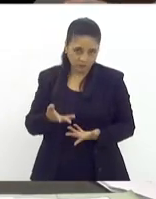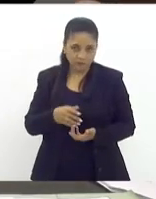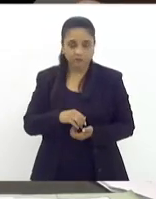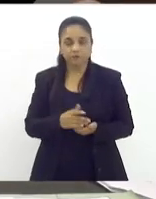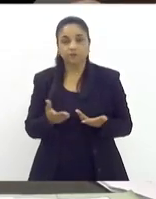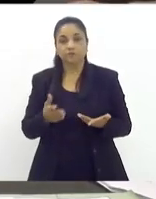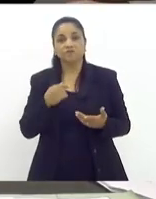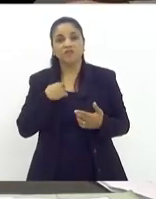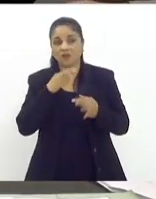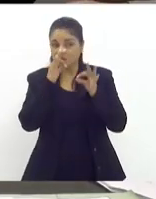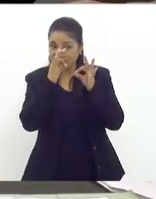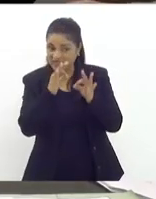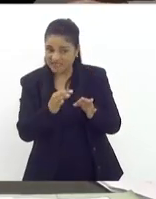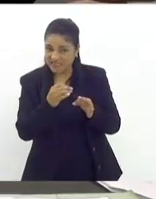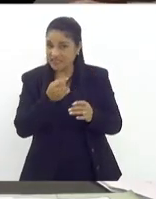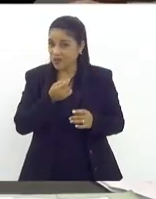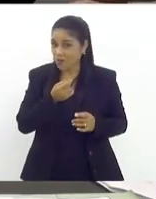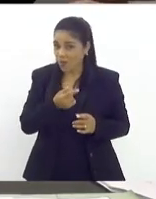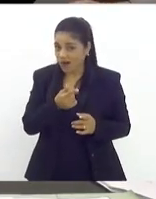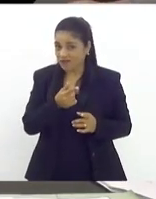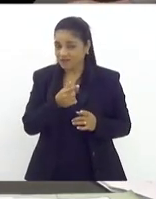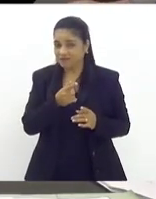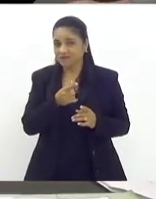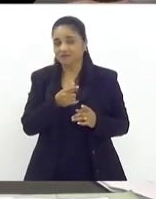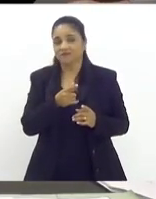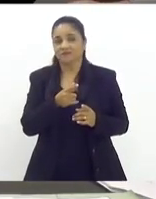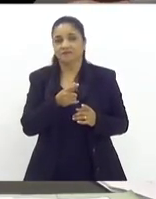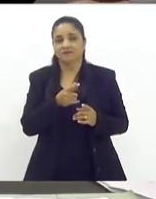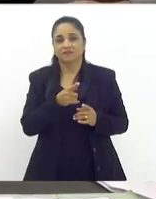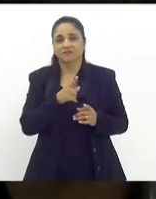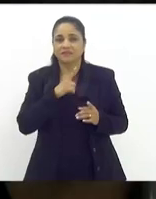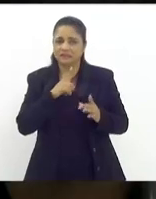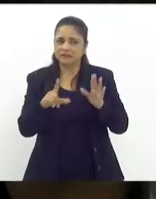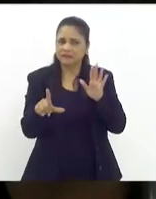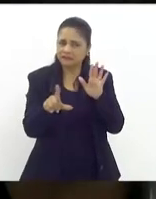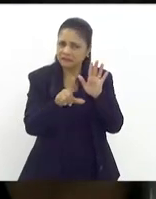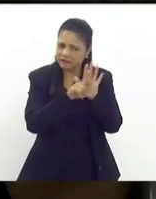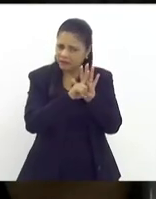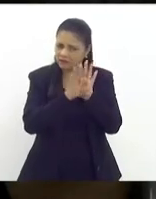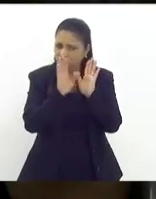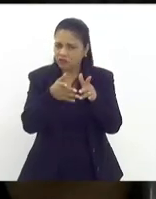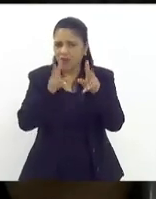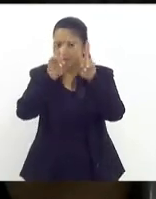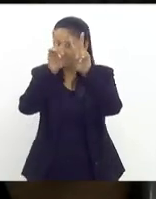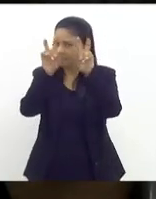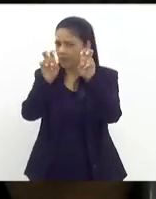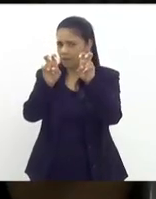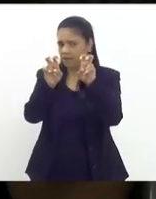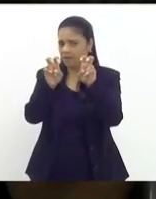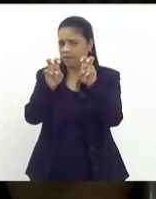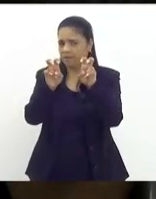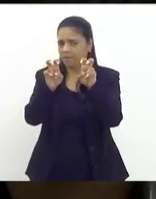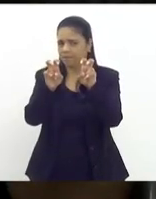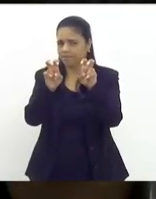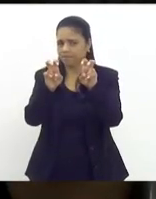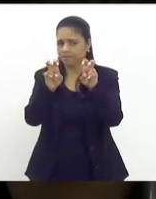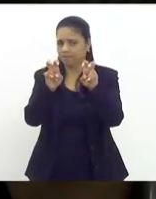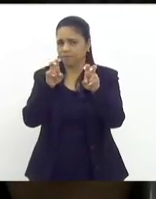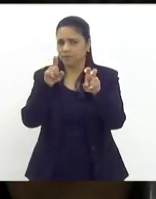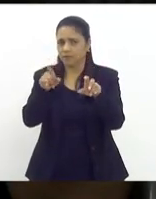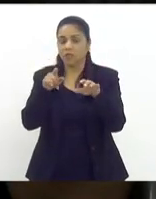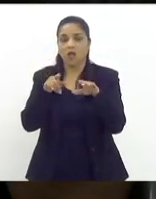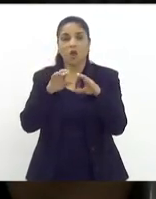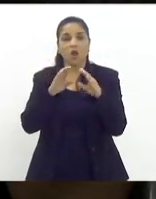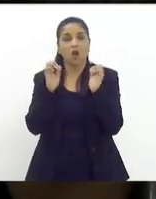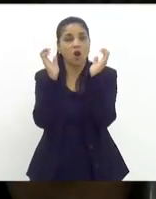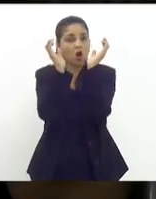Eu tenho quase certeza que há legislação sobre esse tema. Porque na realização da Copa